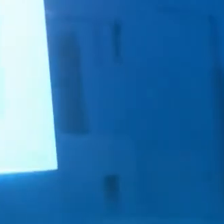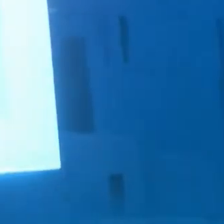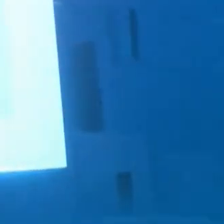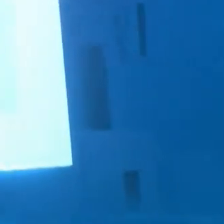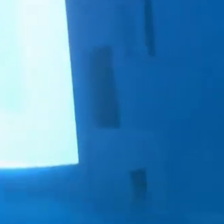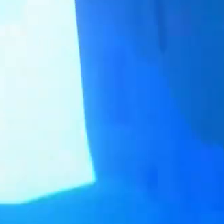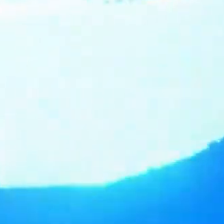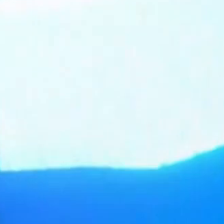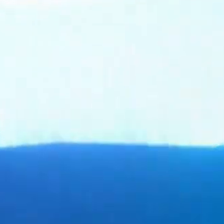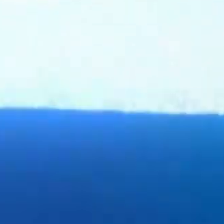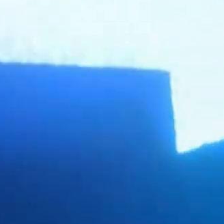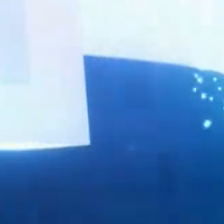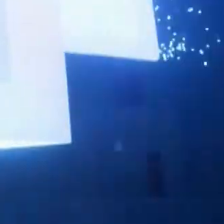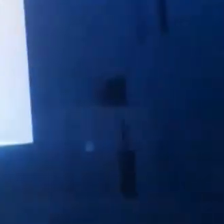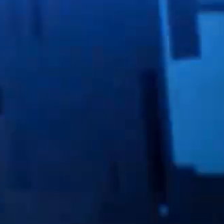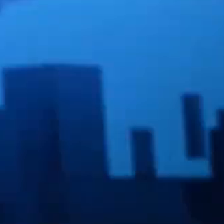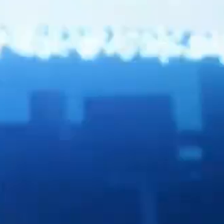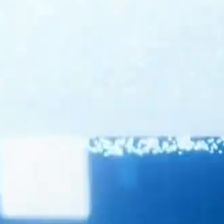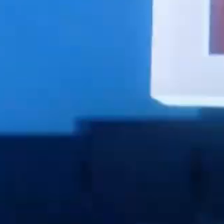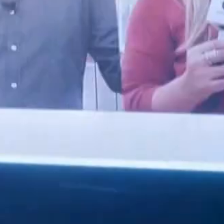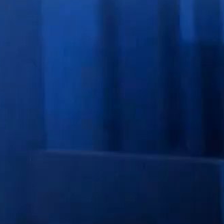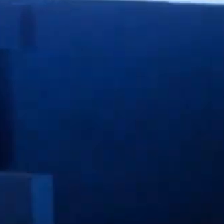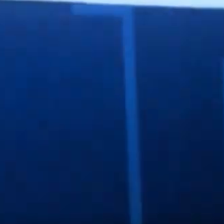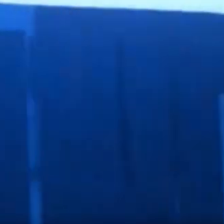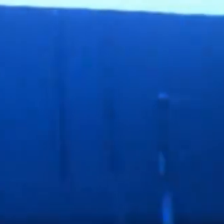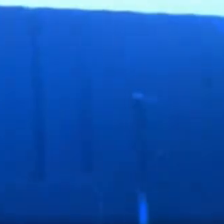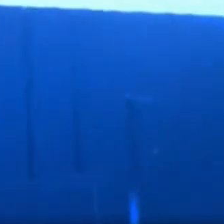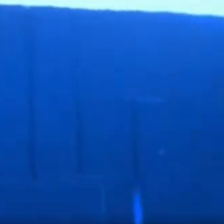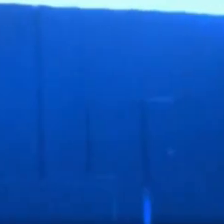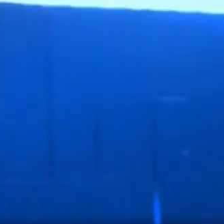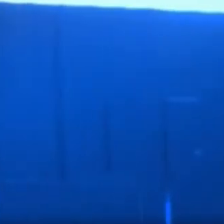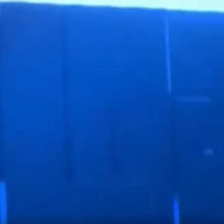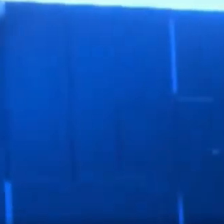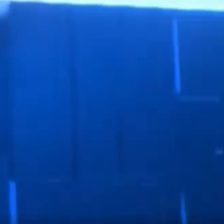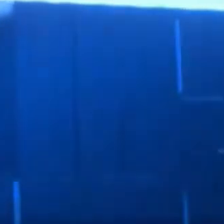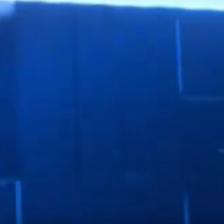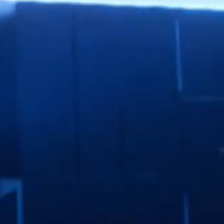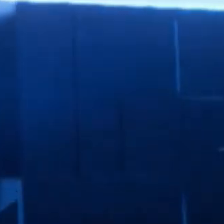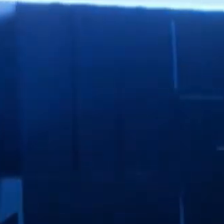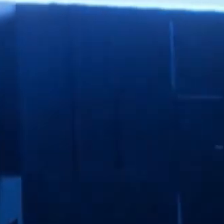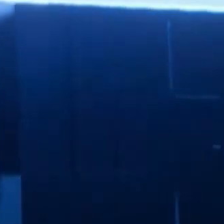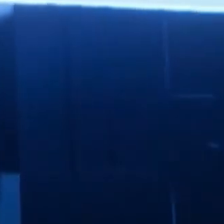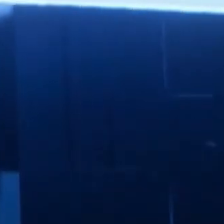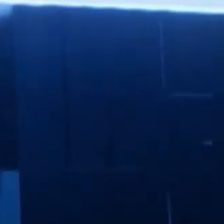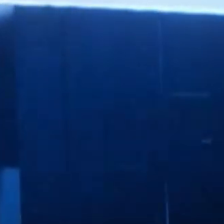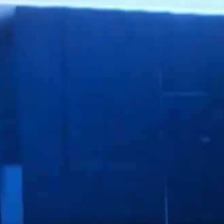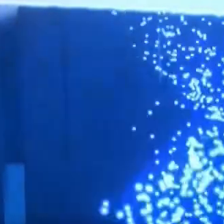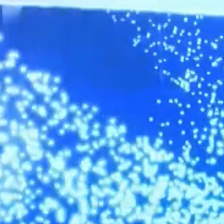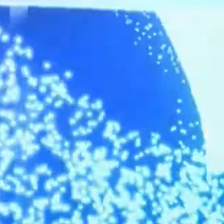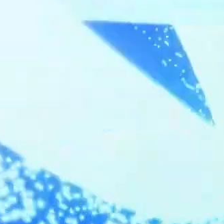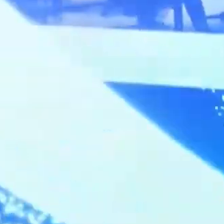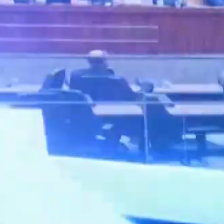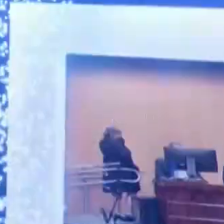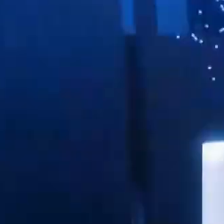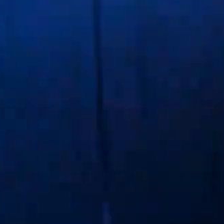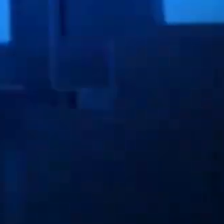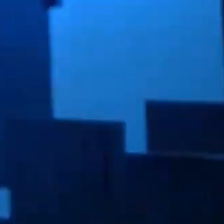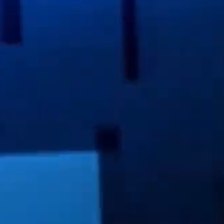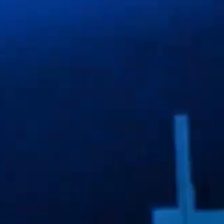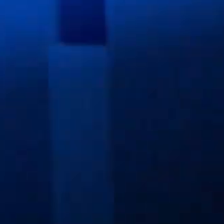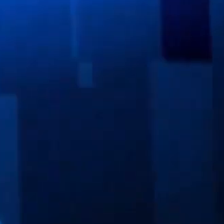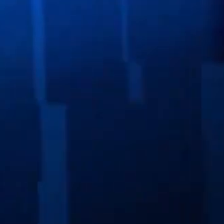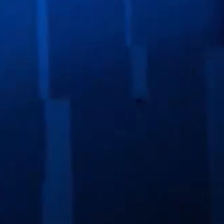gente tem visto, na realidade, a Ucrânia ganhar terreno no chão, e a Rússia dá a sua resposta, que ela não